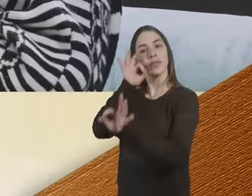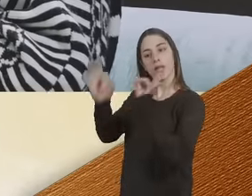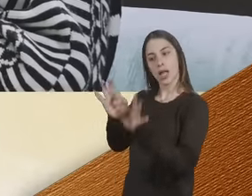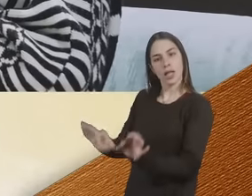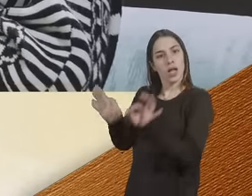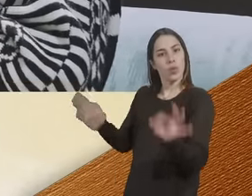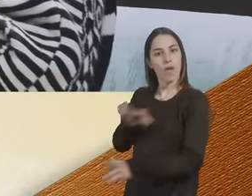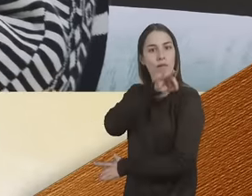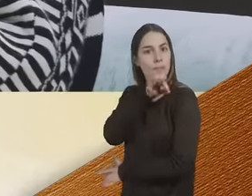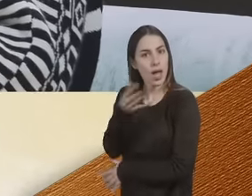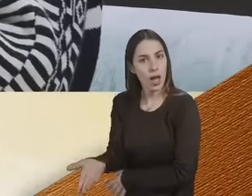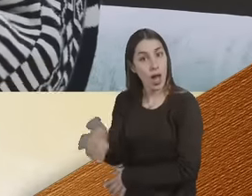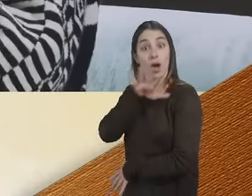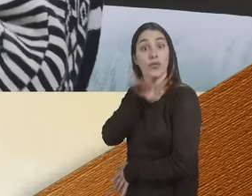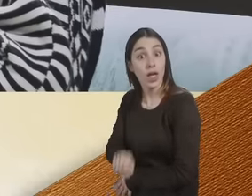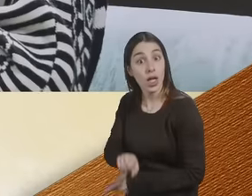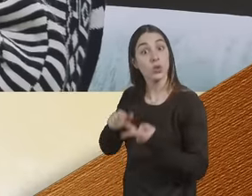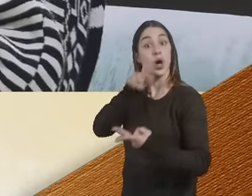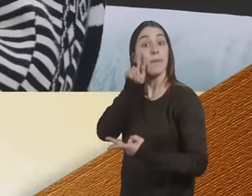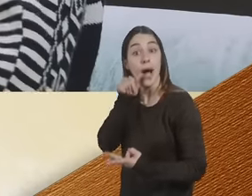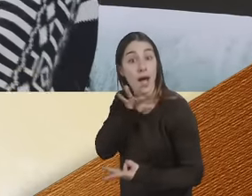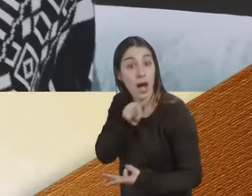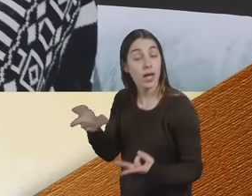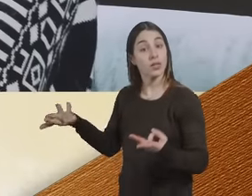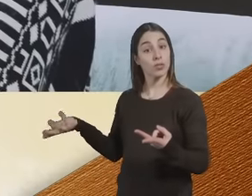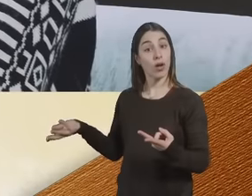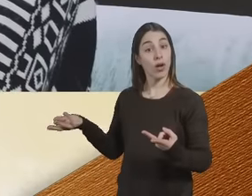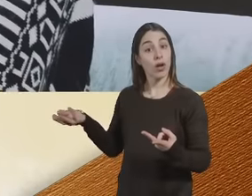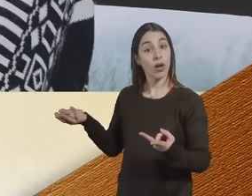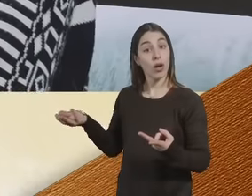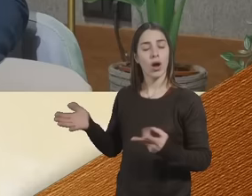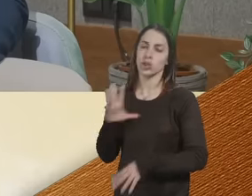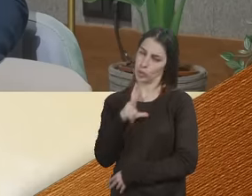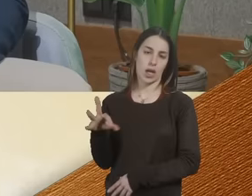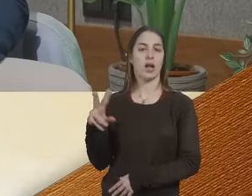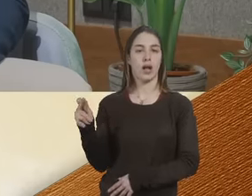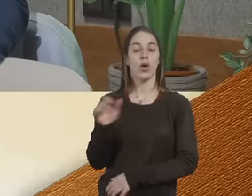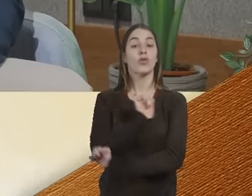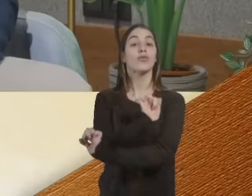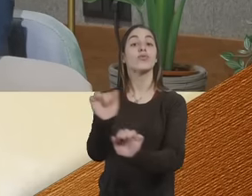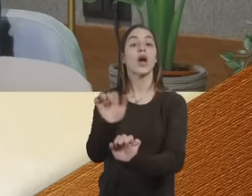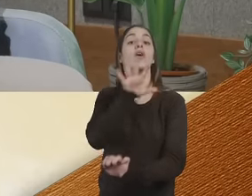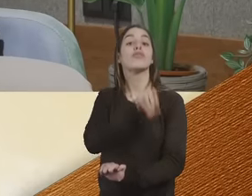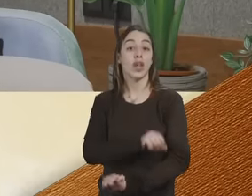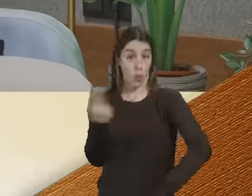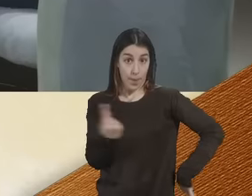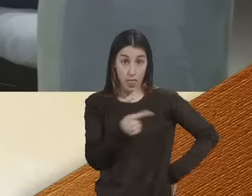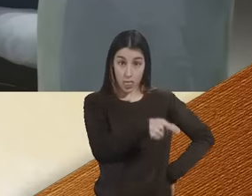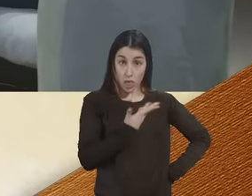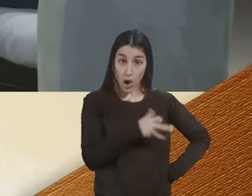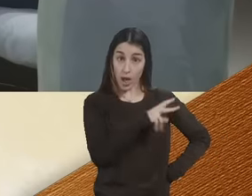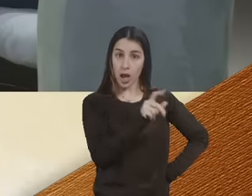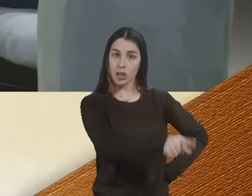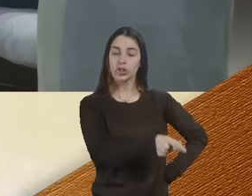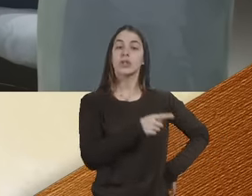da família. Percebe? Como filhos, como pais. Oh, Joana, você é dona do seu filho? Eu não